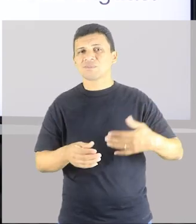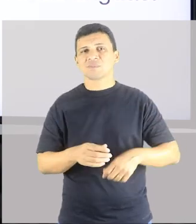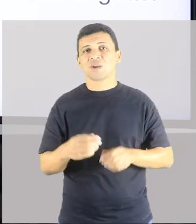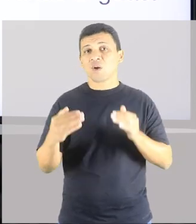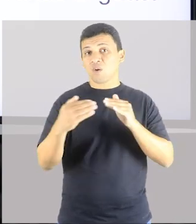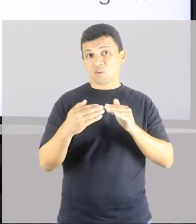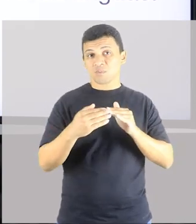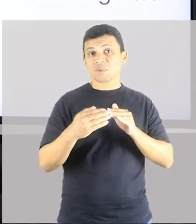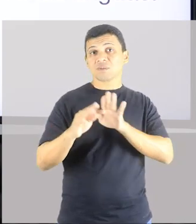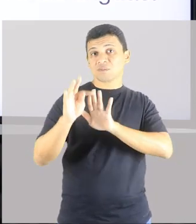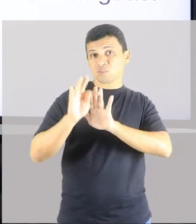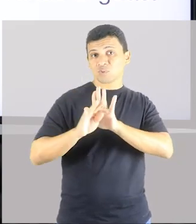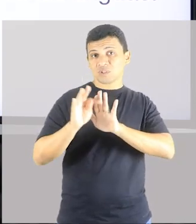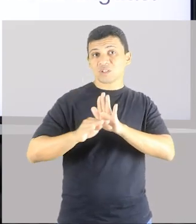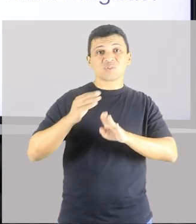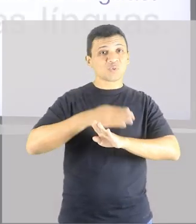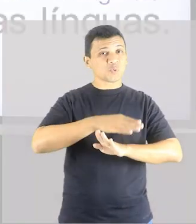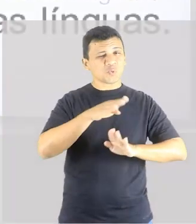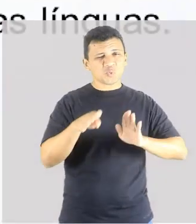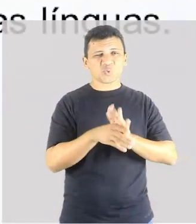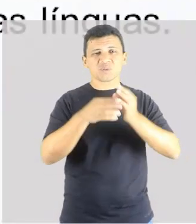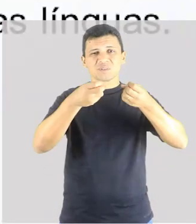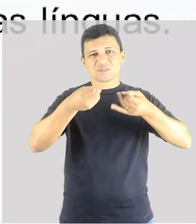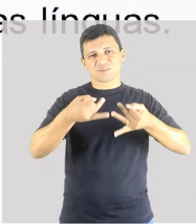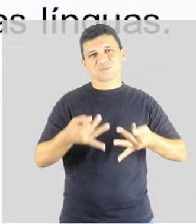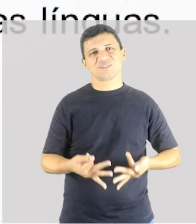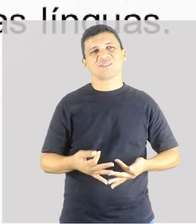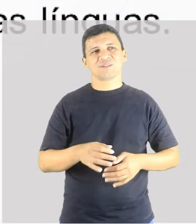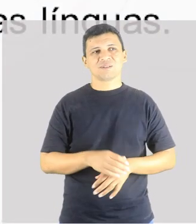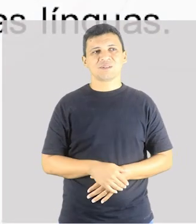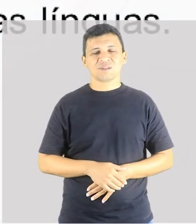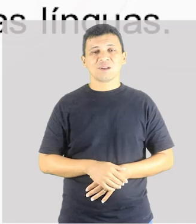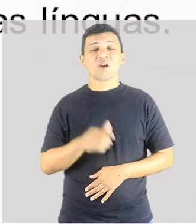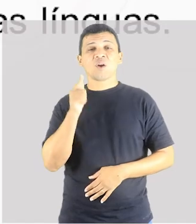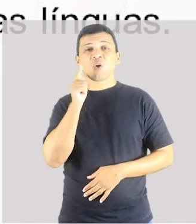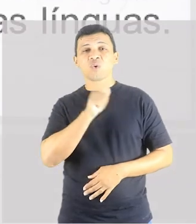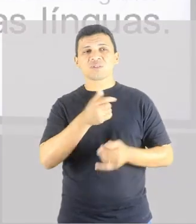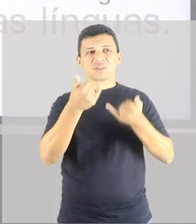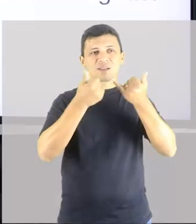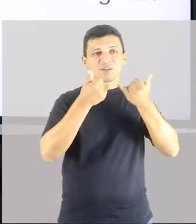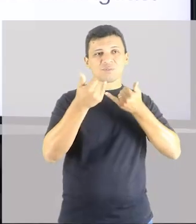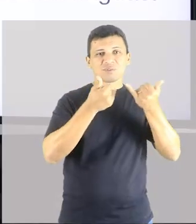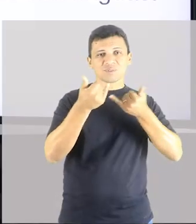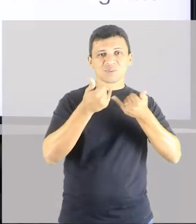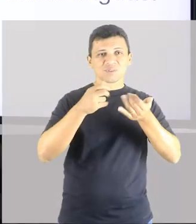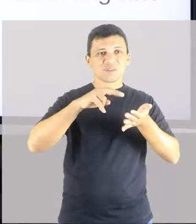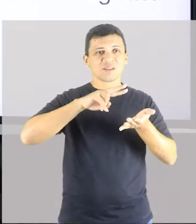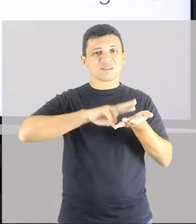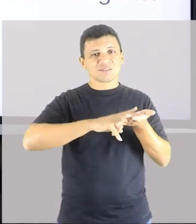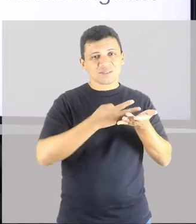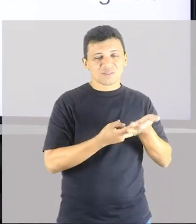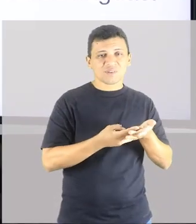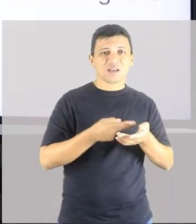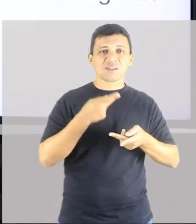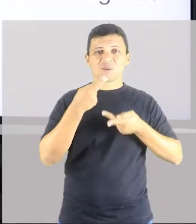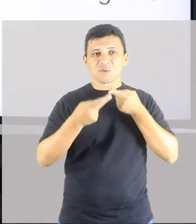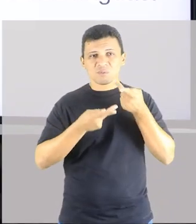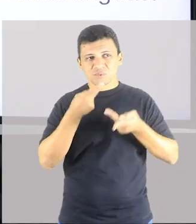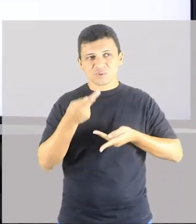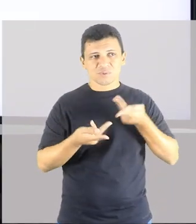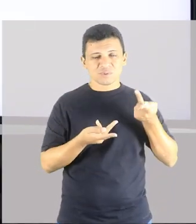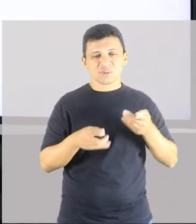com o fragmento e de tudo que nós falamos até aqui. Obter informações sobre significados, pronúncias